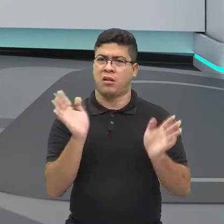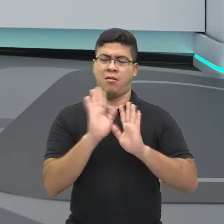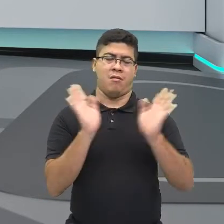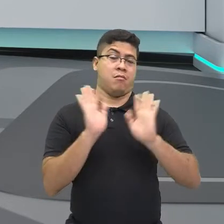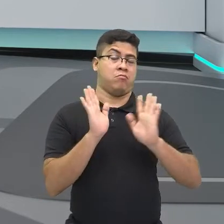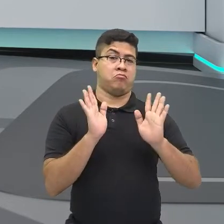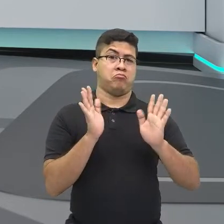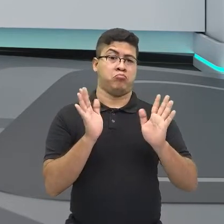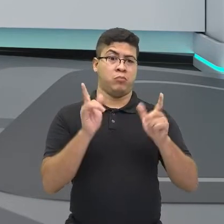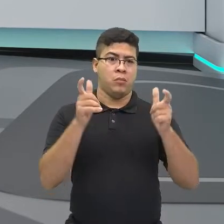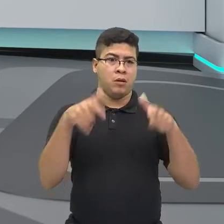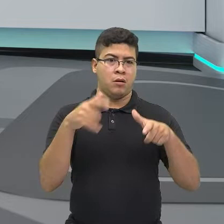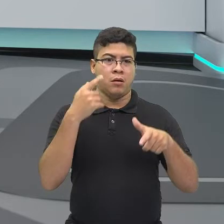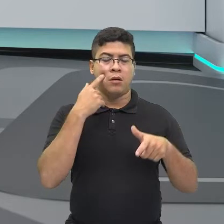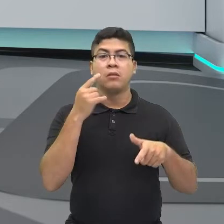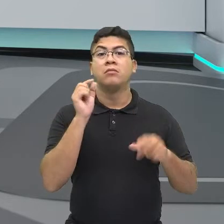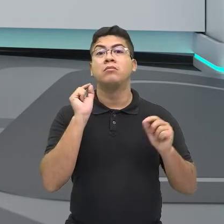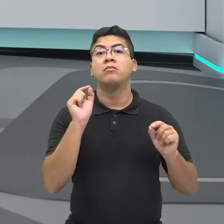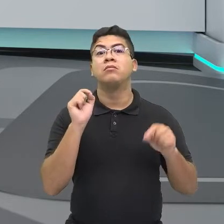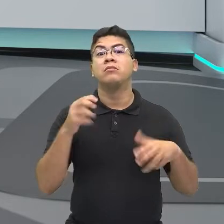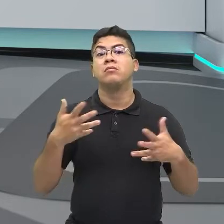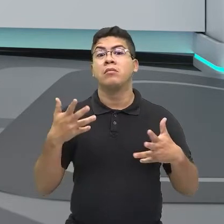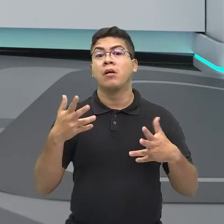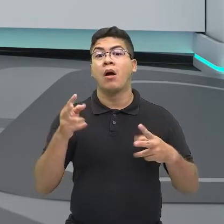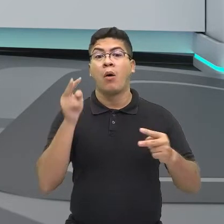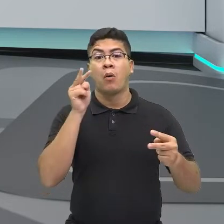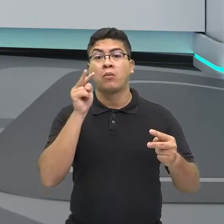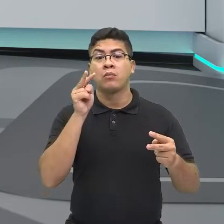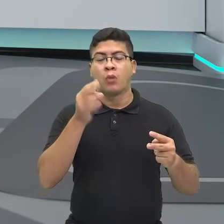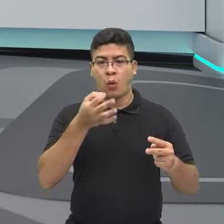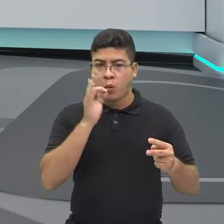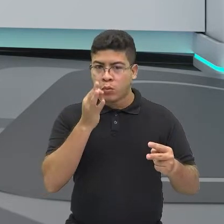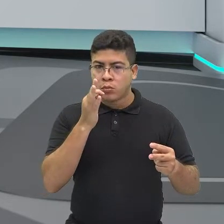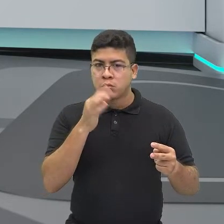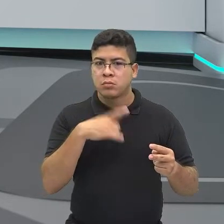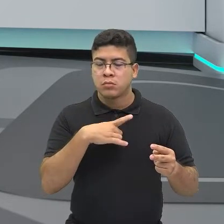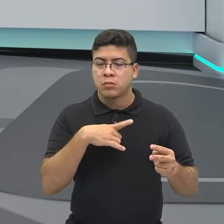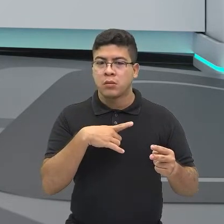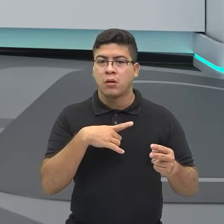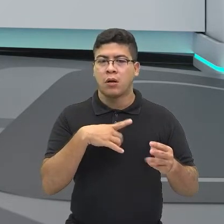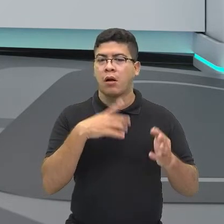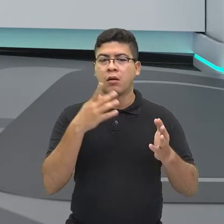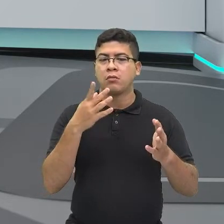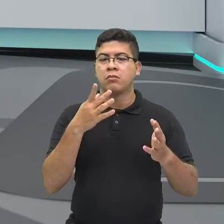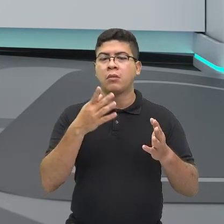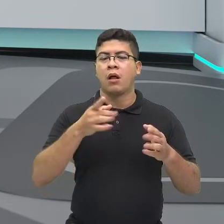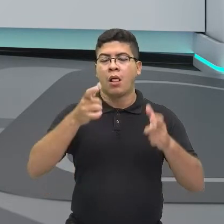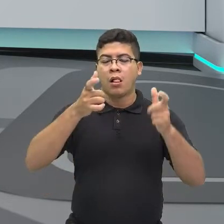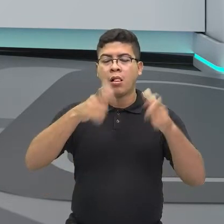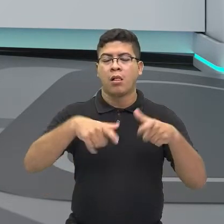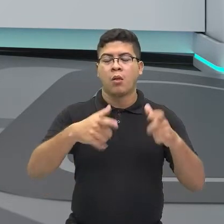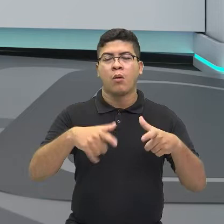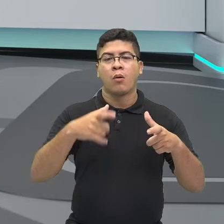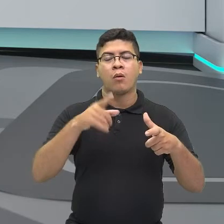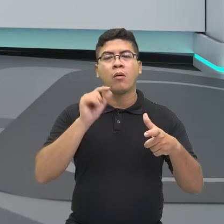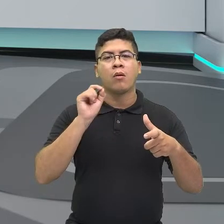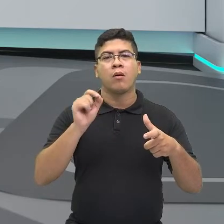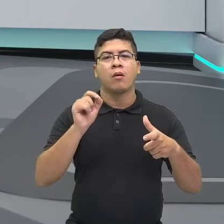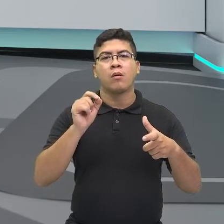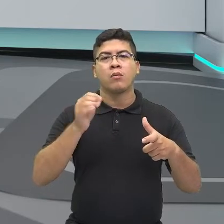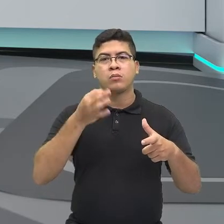Café. Aí nós temos a imagem do café, o café parisiense, que é o local,